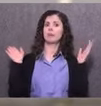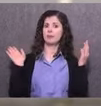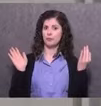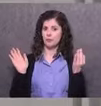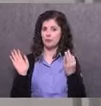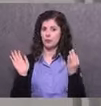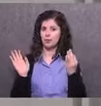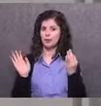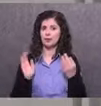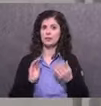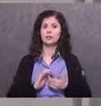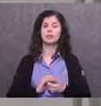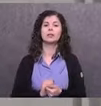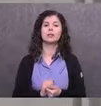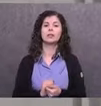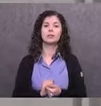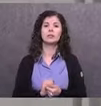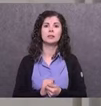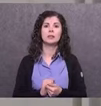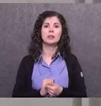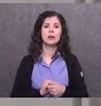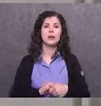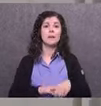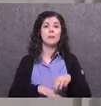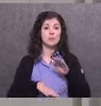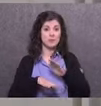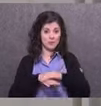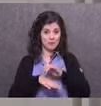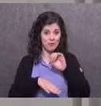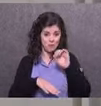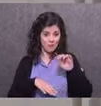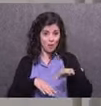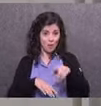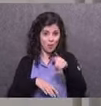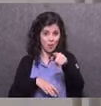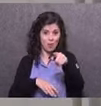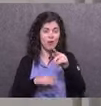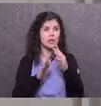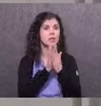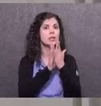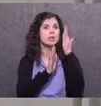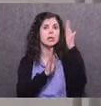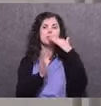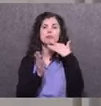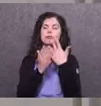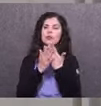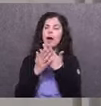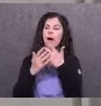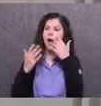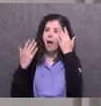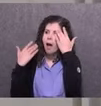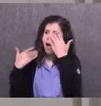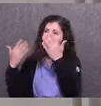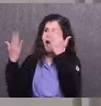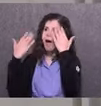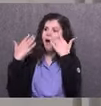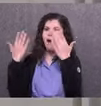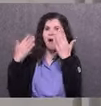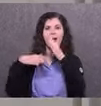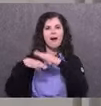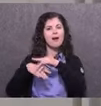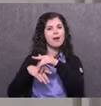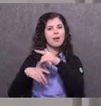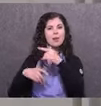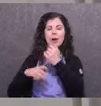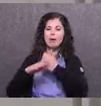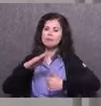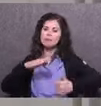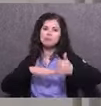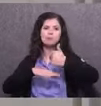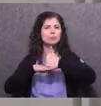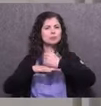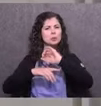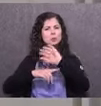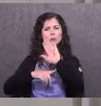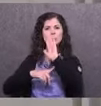Por isso, Deus o exaltou e lhe deu um nome que está acima de todos os